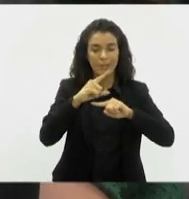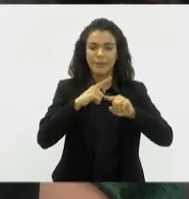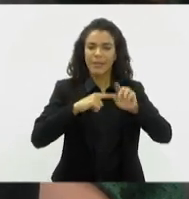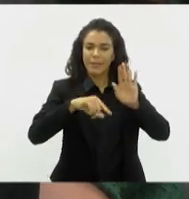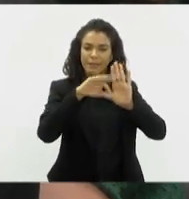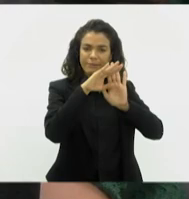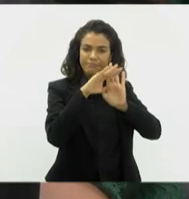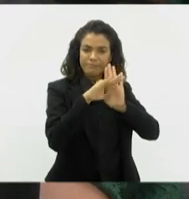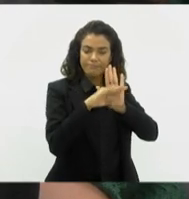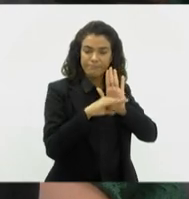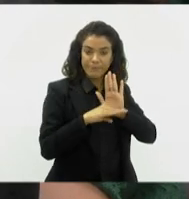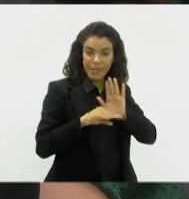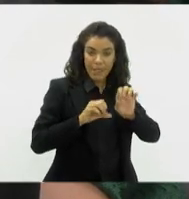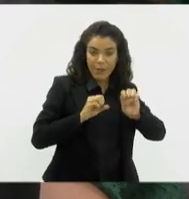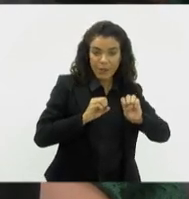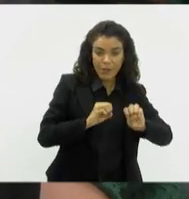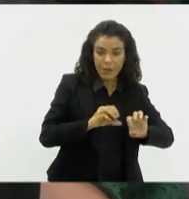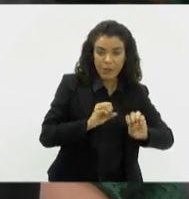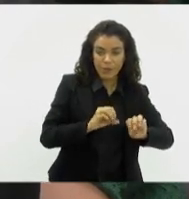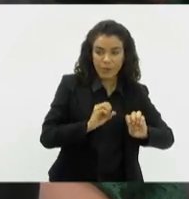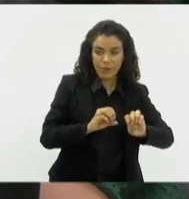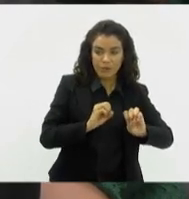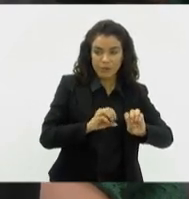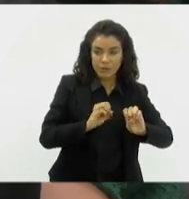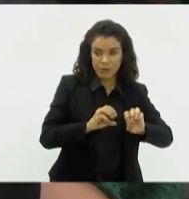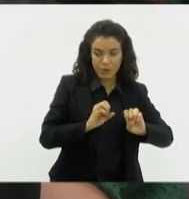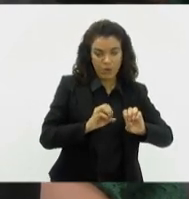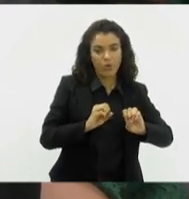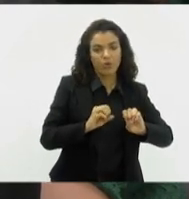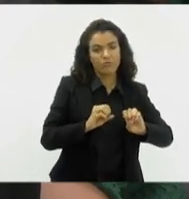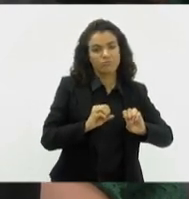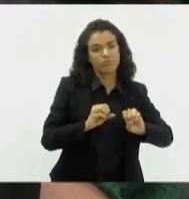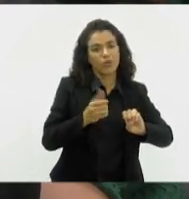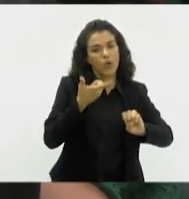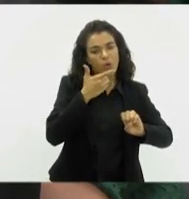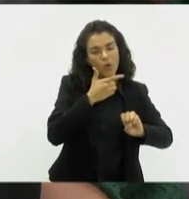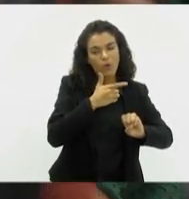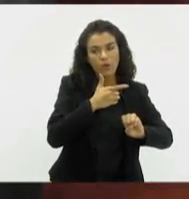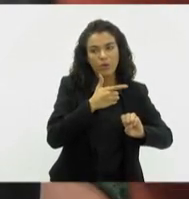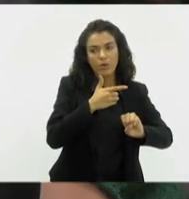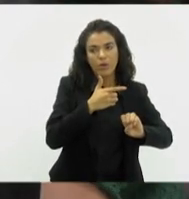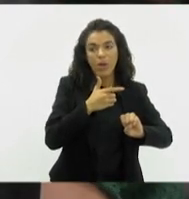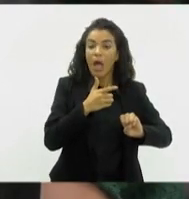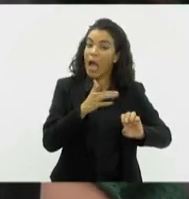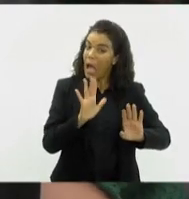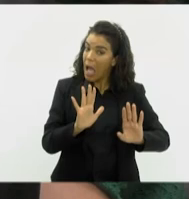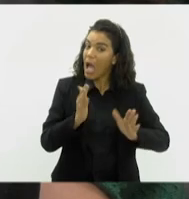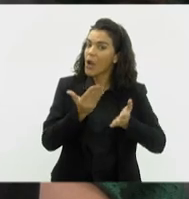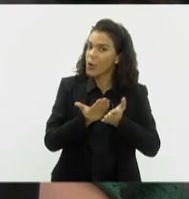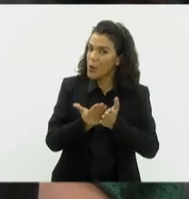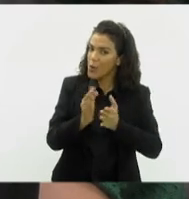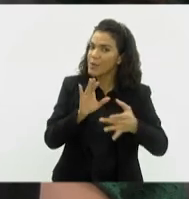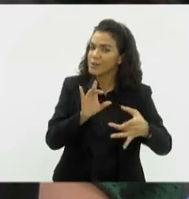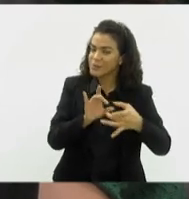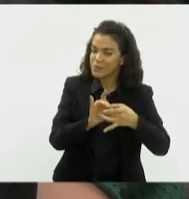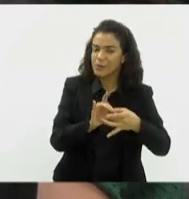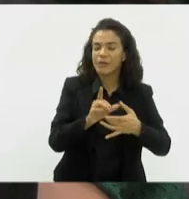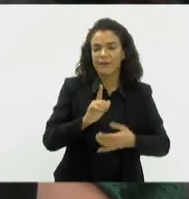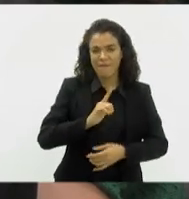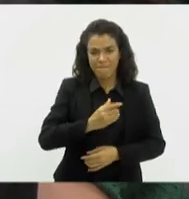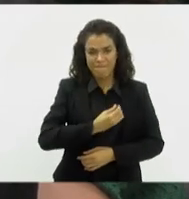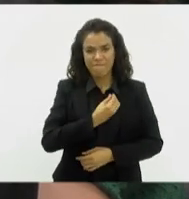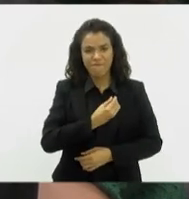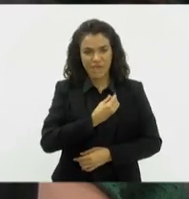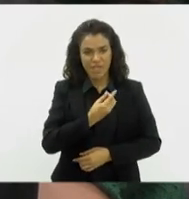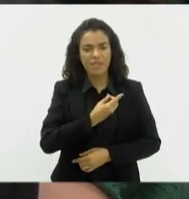pauta educação, após o cárcere, né, mostrar que existe tá sim vida. Começando a aproximar do que a gente precisa. Existe vida, sim, após